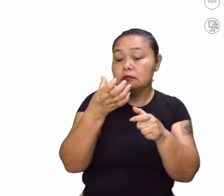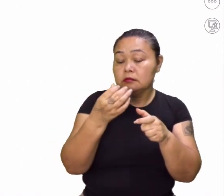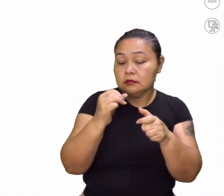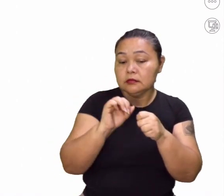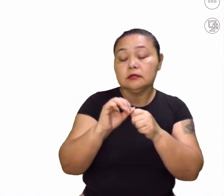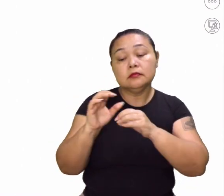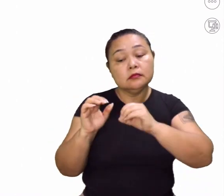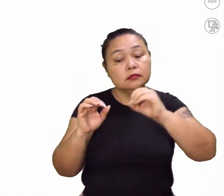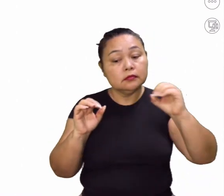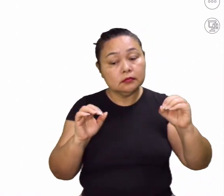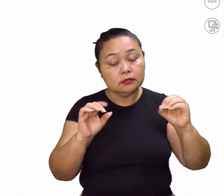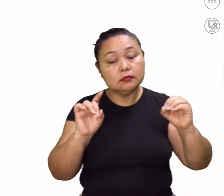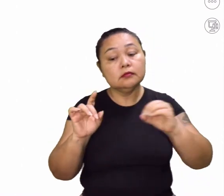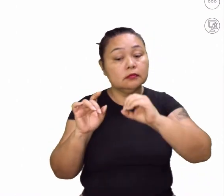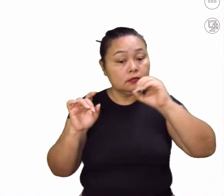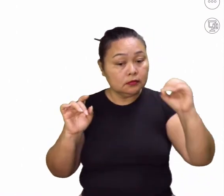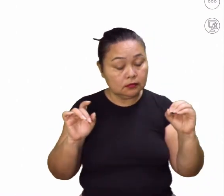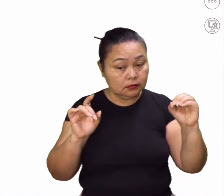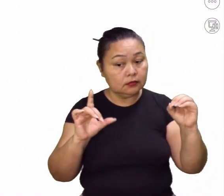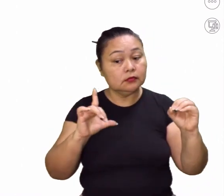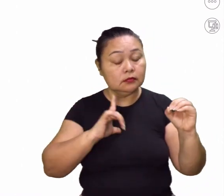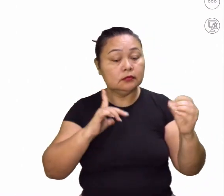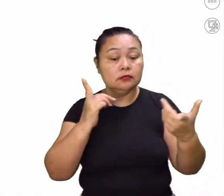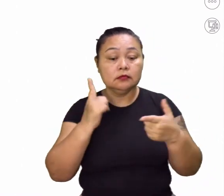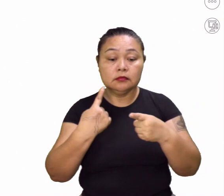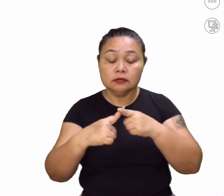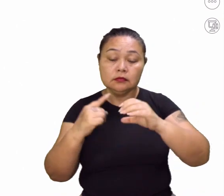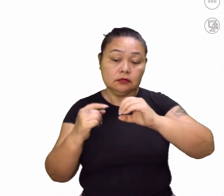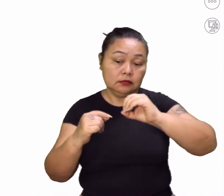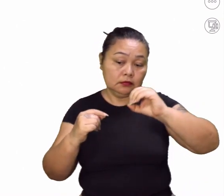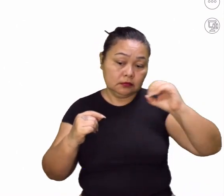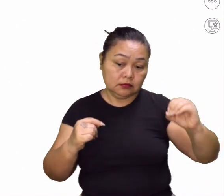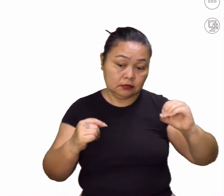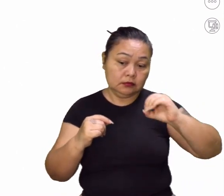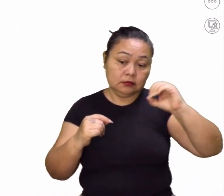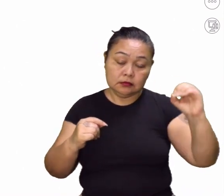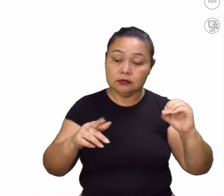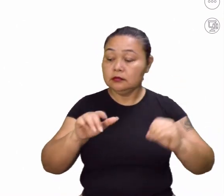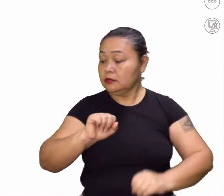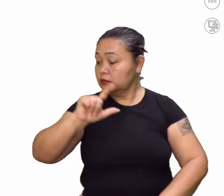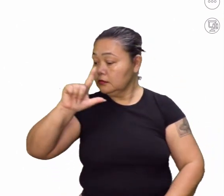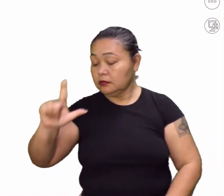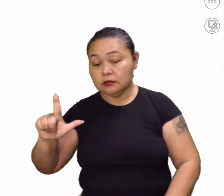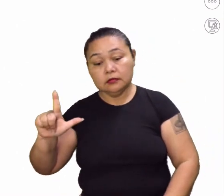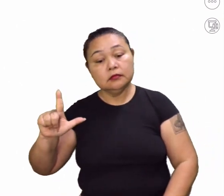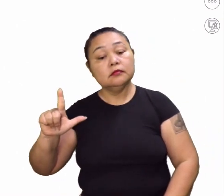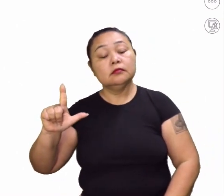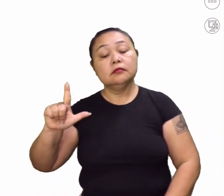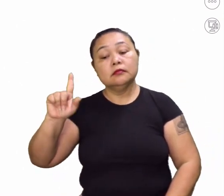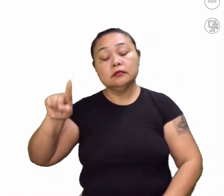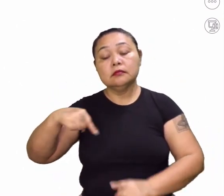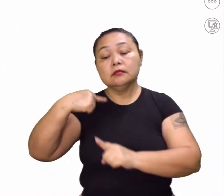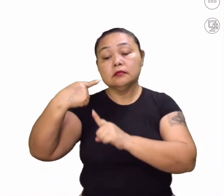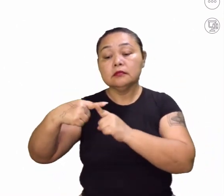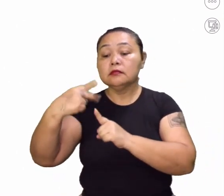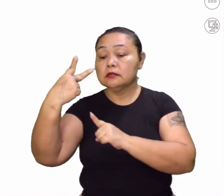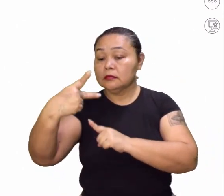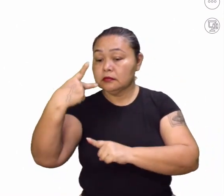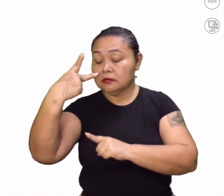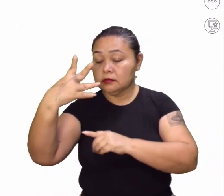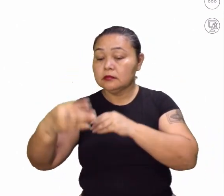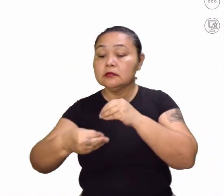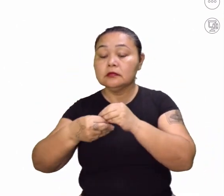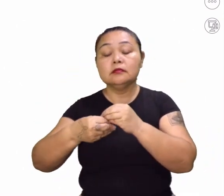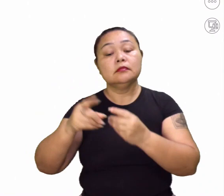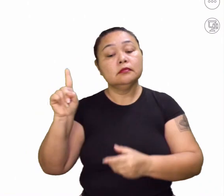graus a oeste para 30 a oeste. Eu estou saindo de oeste para leste e aí eu vou ter um ganho de 2 horas a